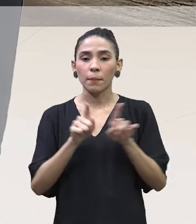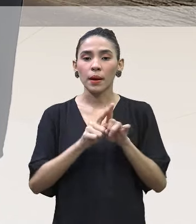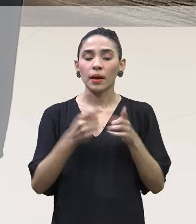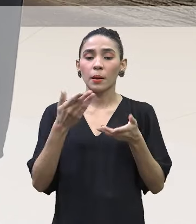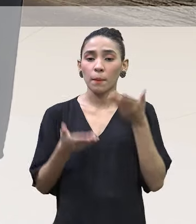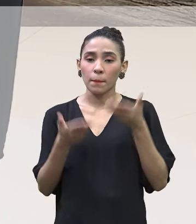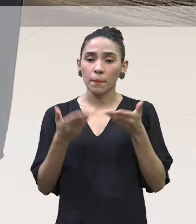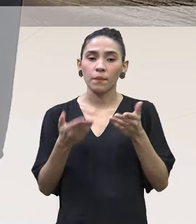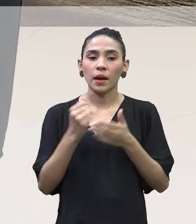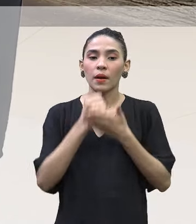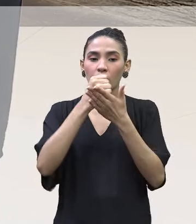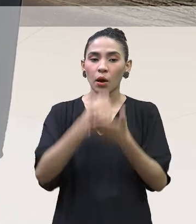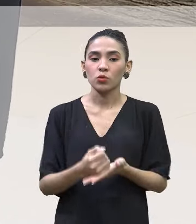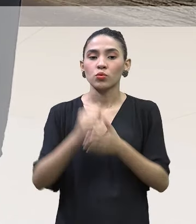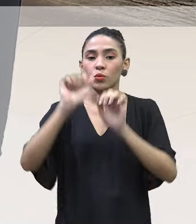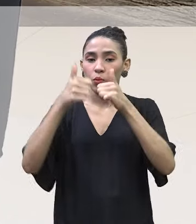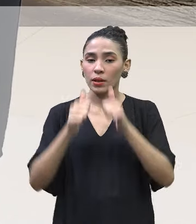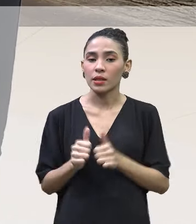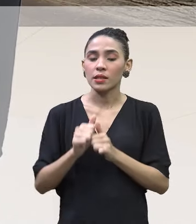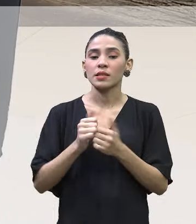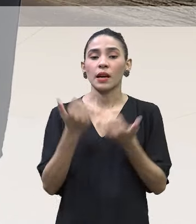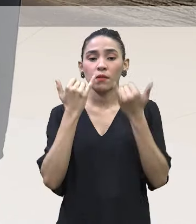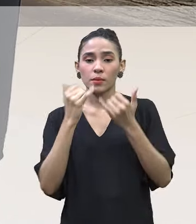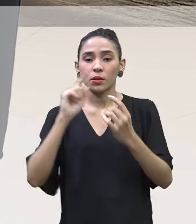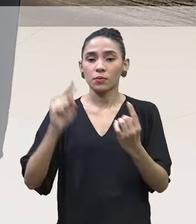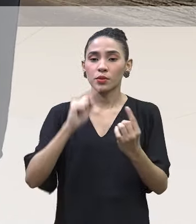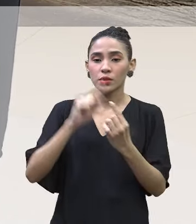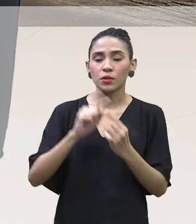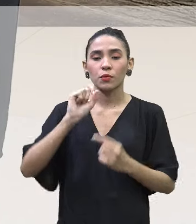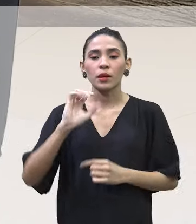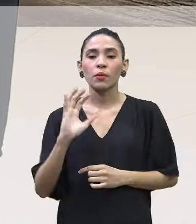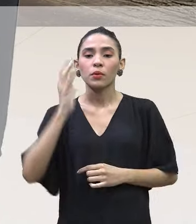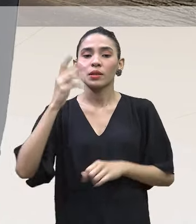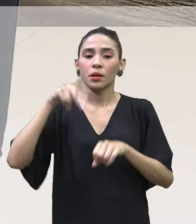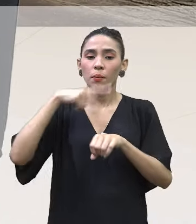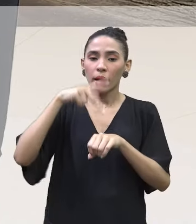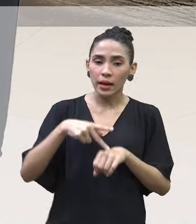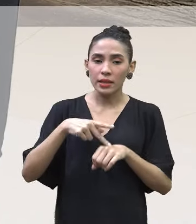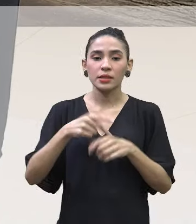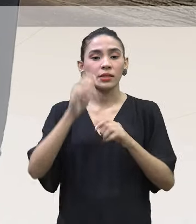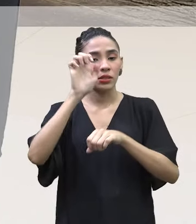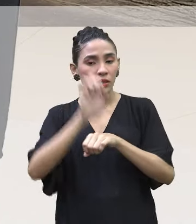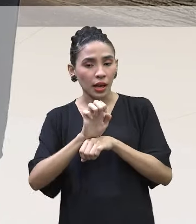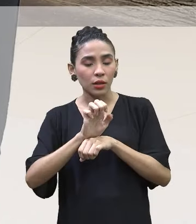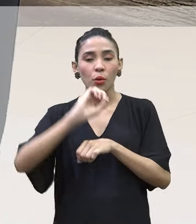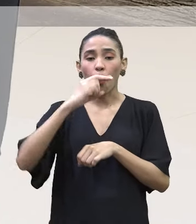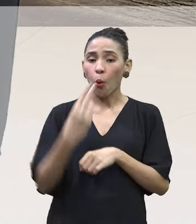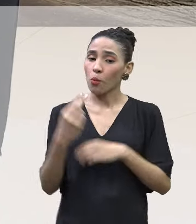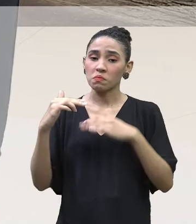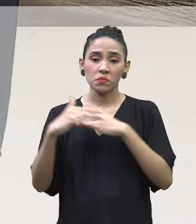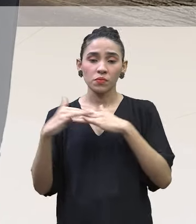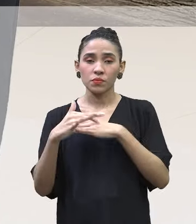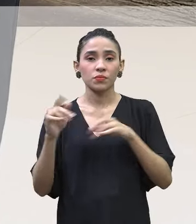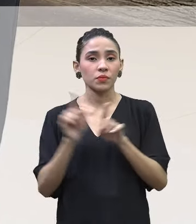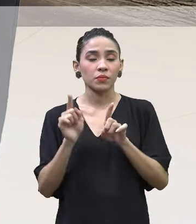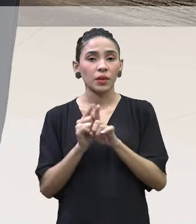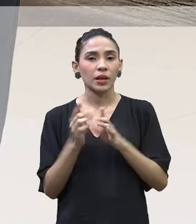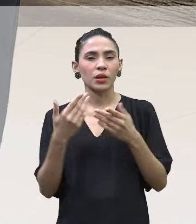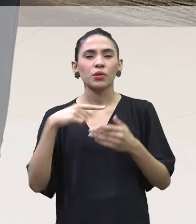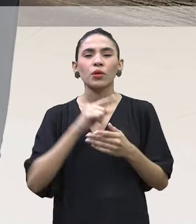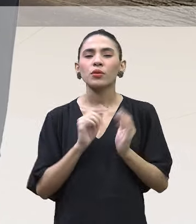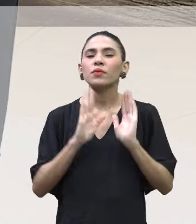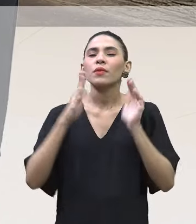que ajudam a traduzir em dados objetivos o que está acontecendo em um país estado ou até numa cidade aqui nós vamos focar